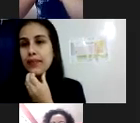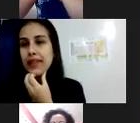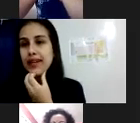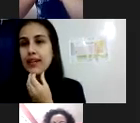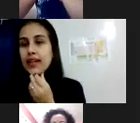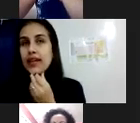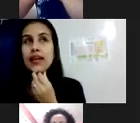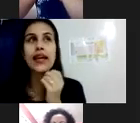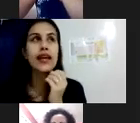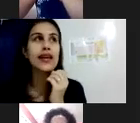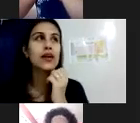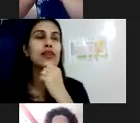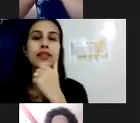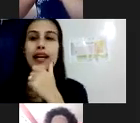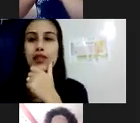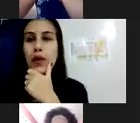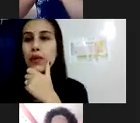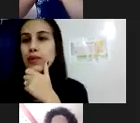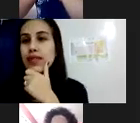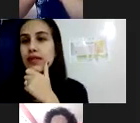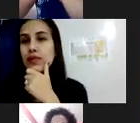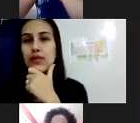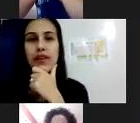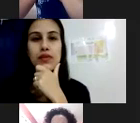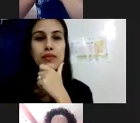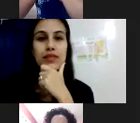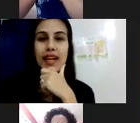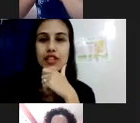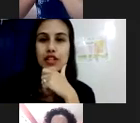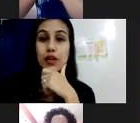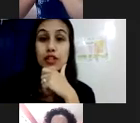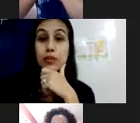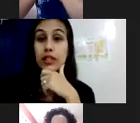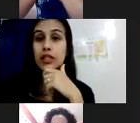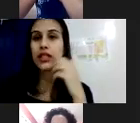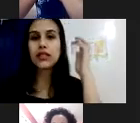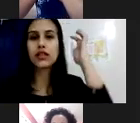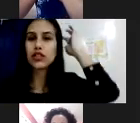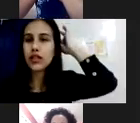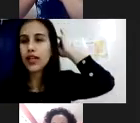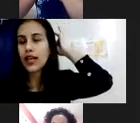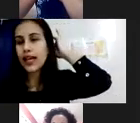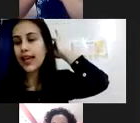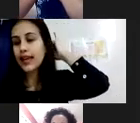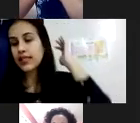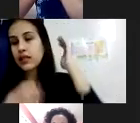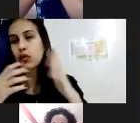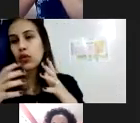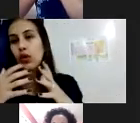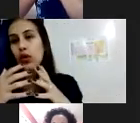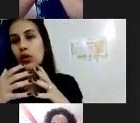avançada, tá? O Fantástico, há alguns anos, fez um teste que eu achei muito interessante.